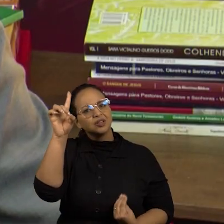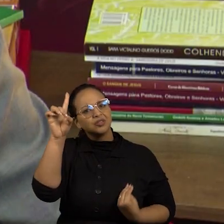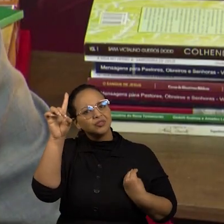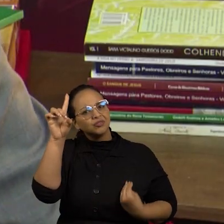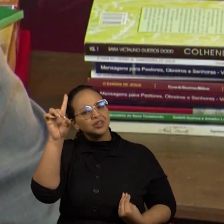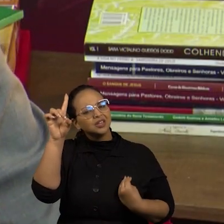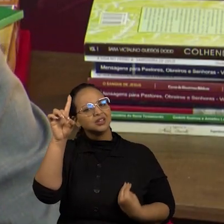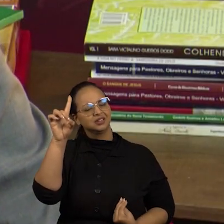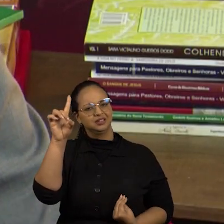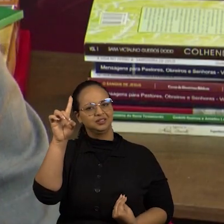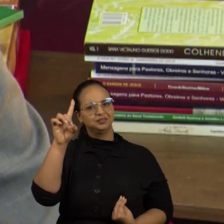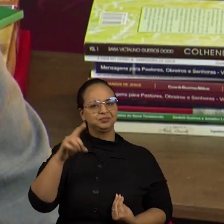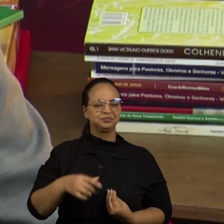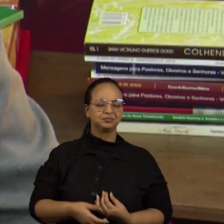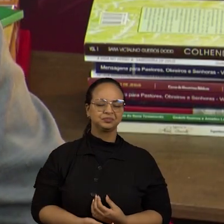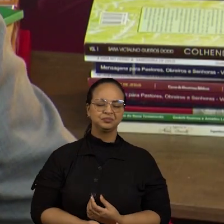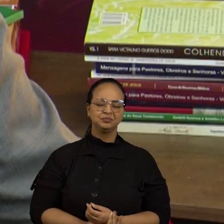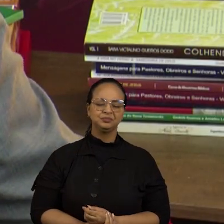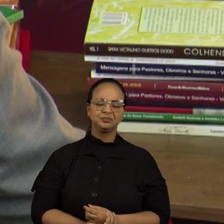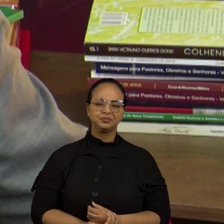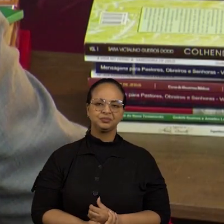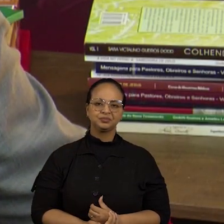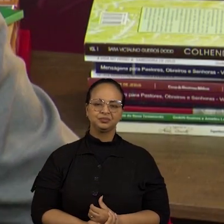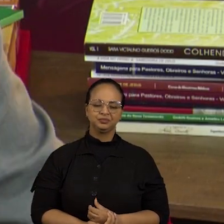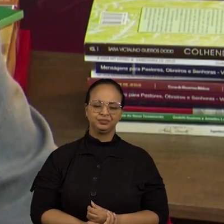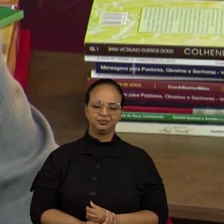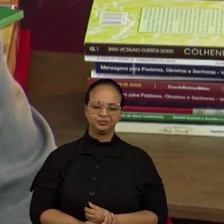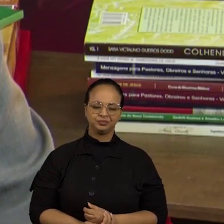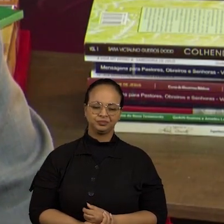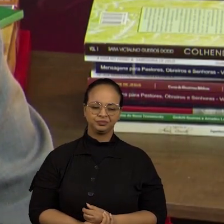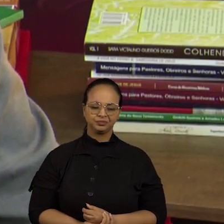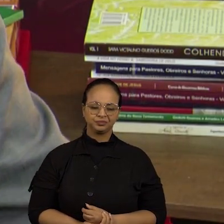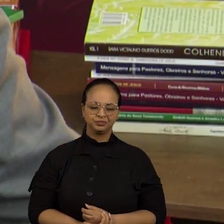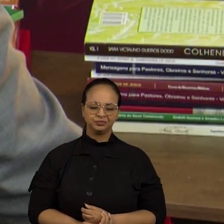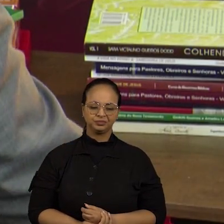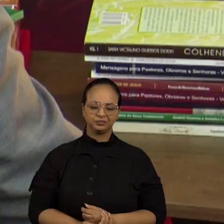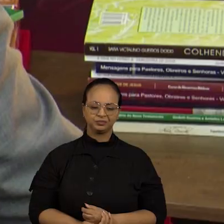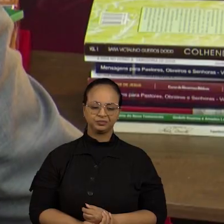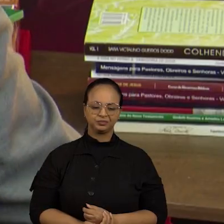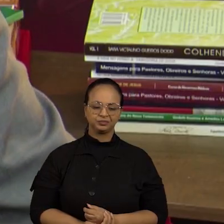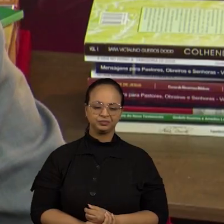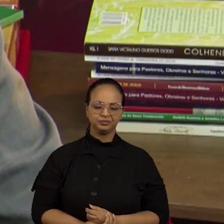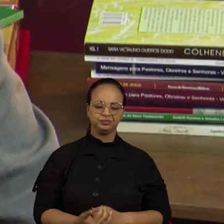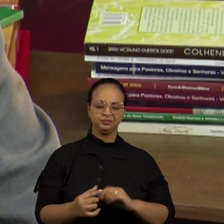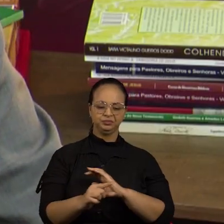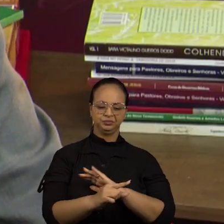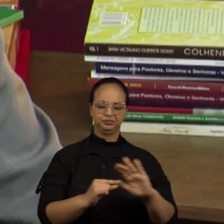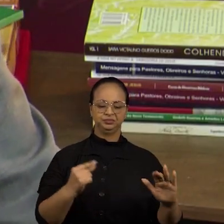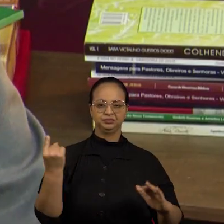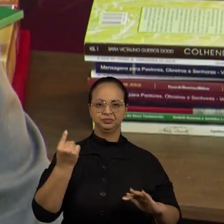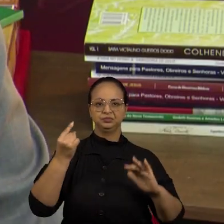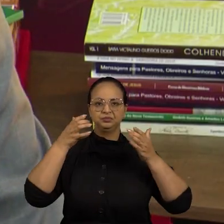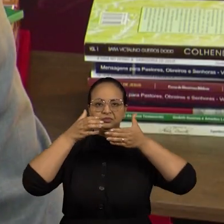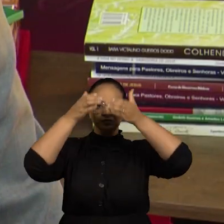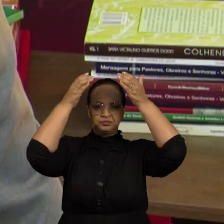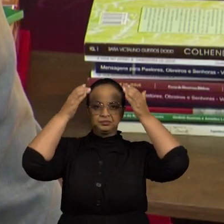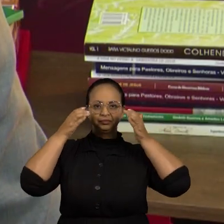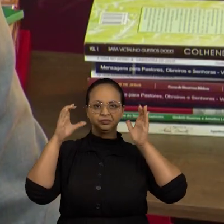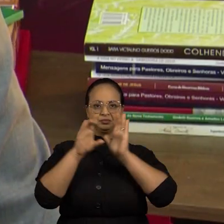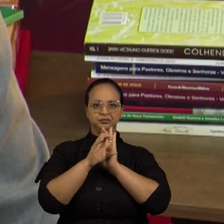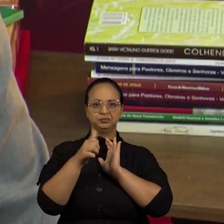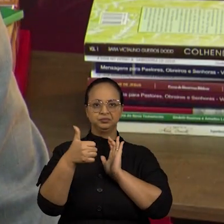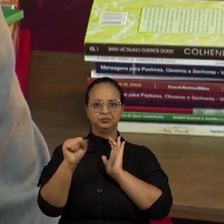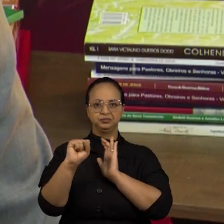gostaria de passar aqui o último um versículo aqui que está lá em 1 Reis, no capítulo 18, verso